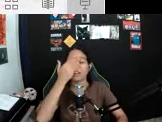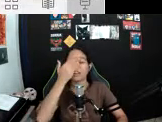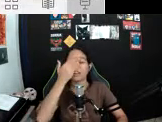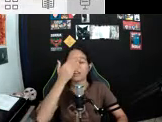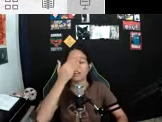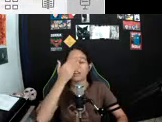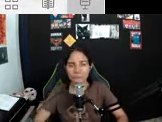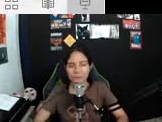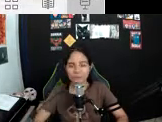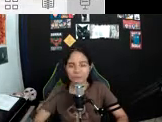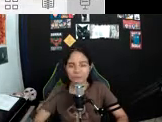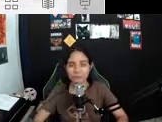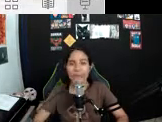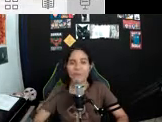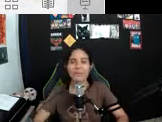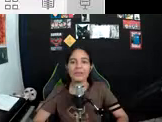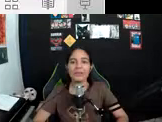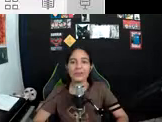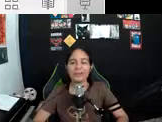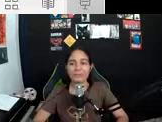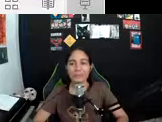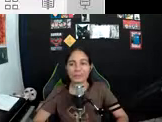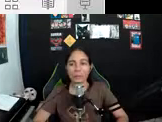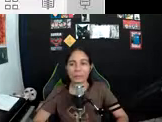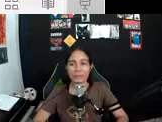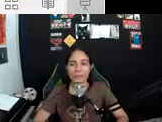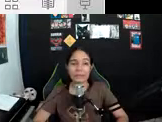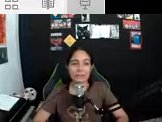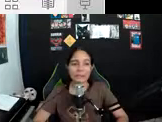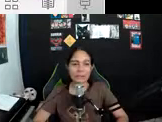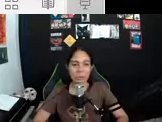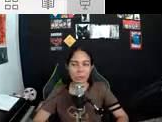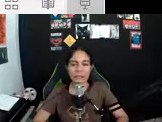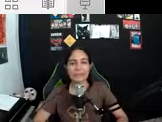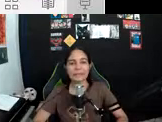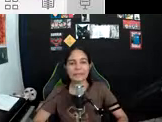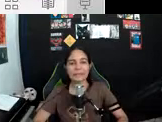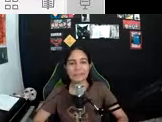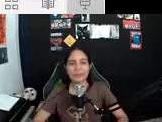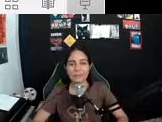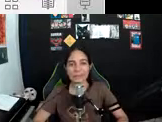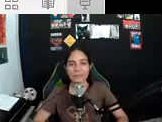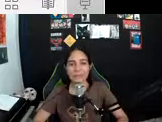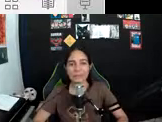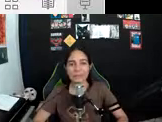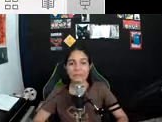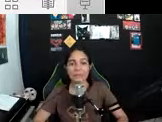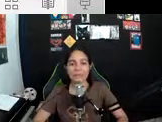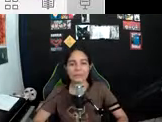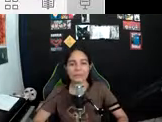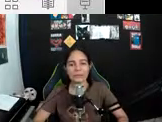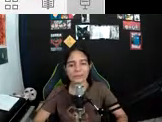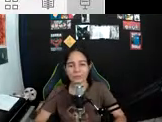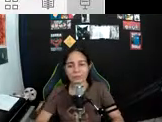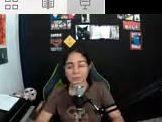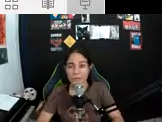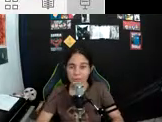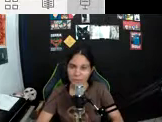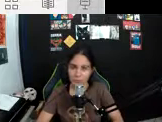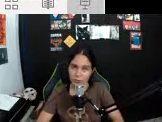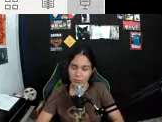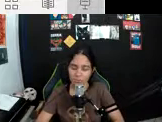No artigo 30, administrar medicamentos sem conhecer a ação da droga e sem certificar-se da